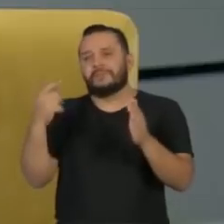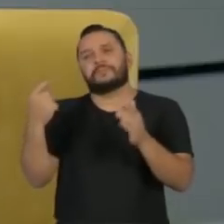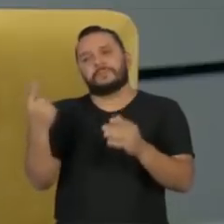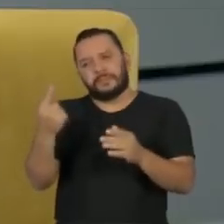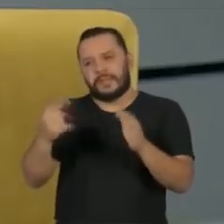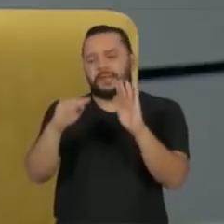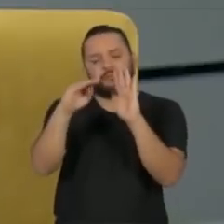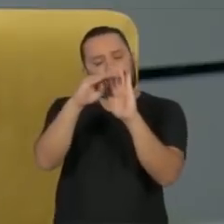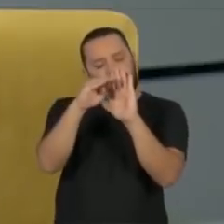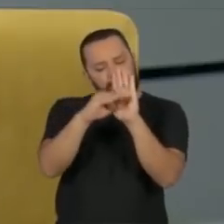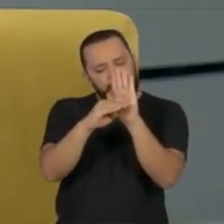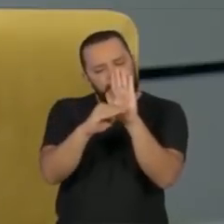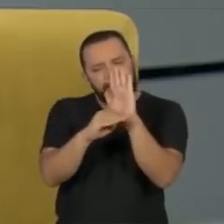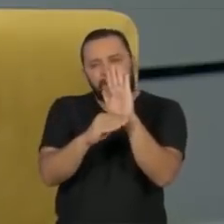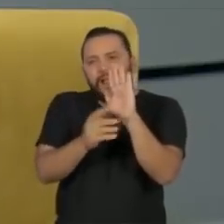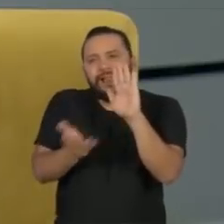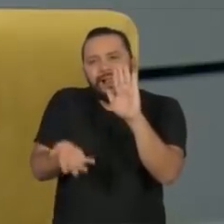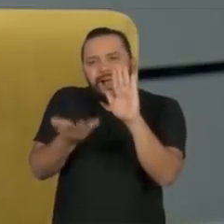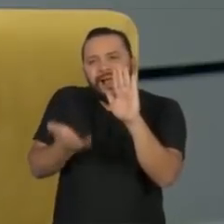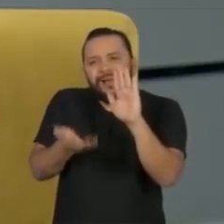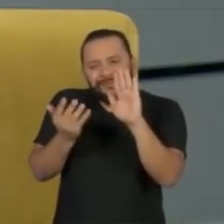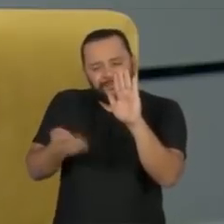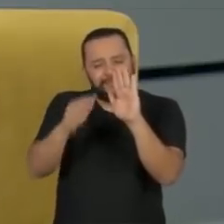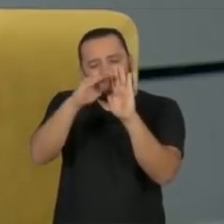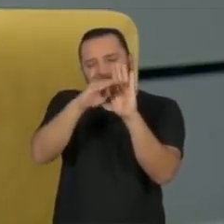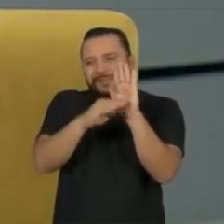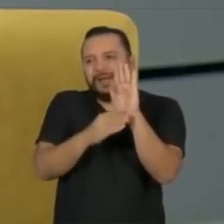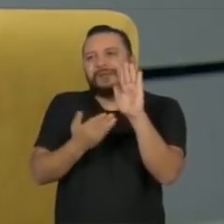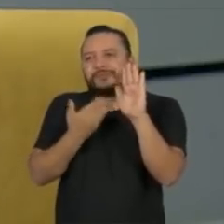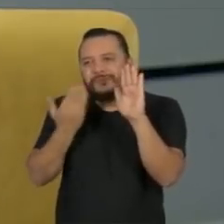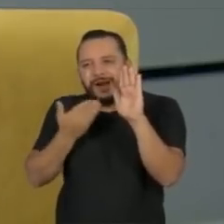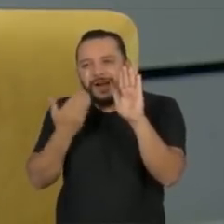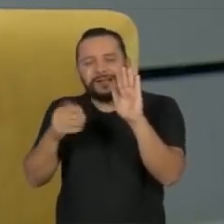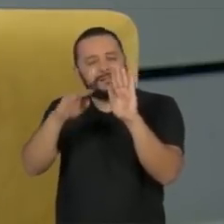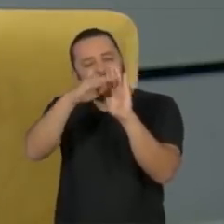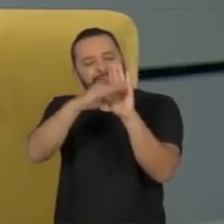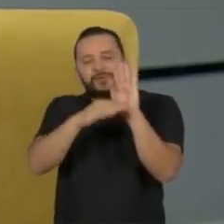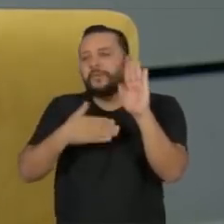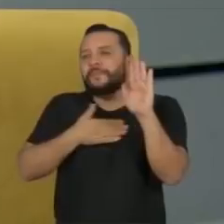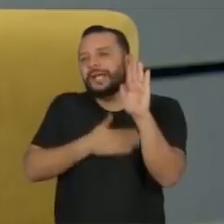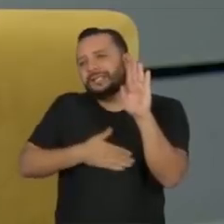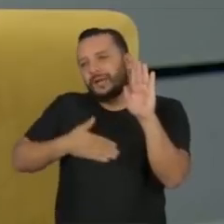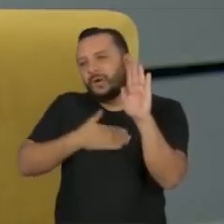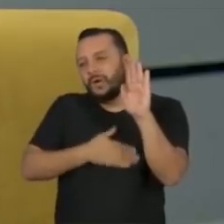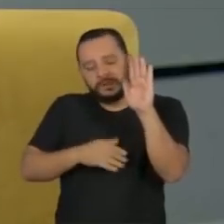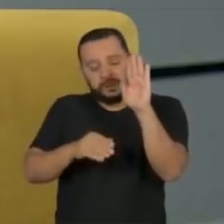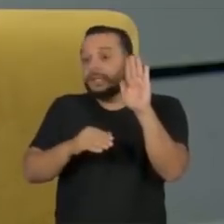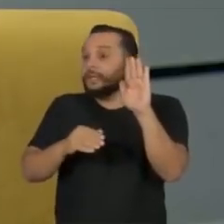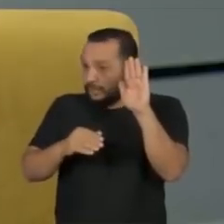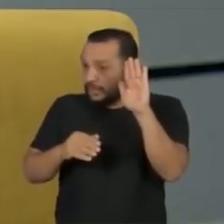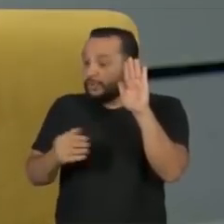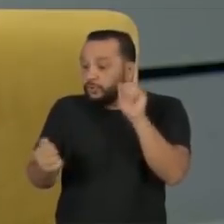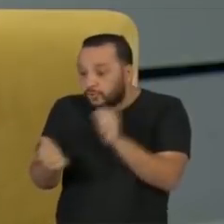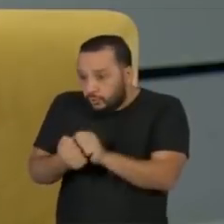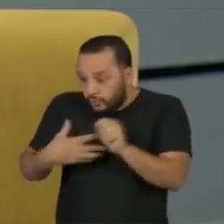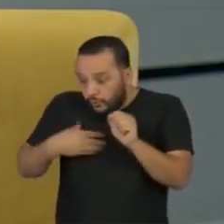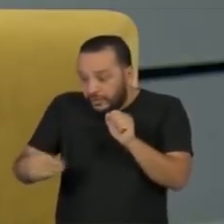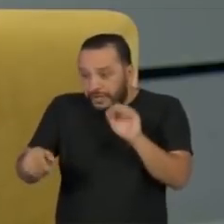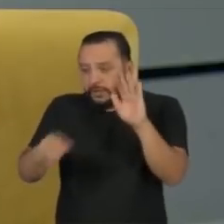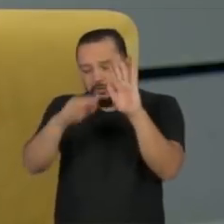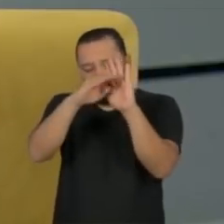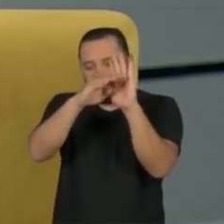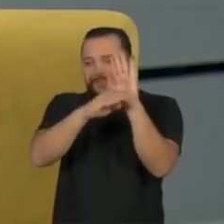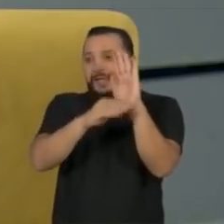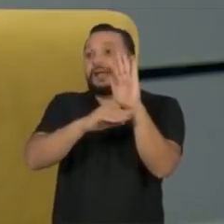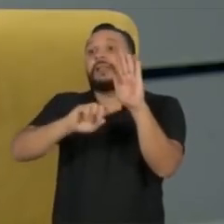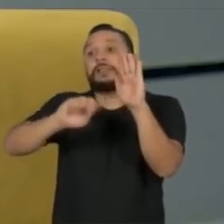eu acompanho essa rotina com meu filho, porque nós pais somos modelos, né? E depois eu tenho que mostrar